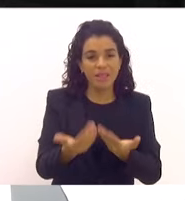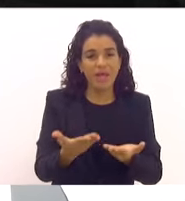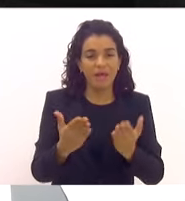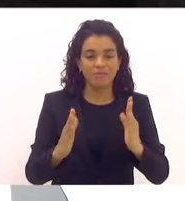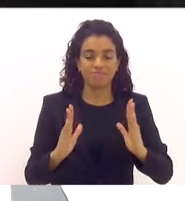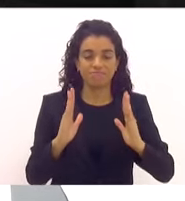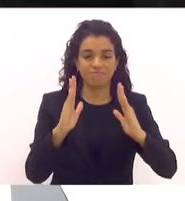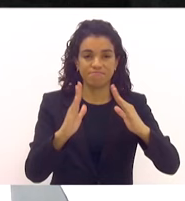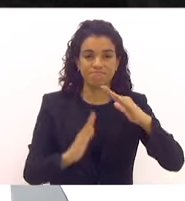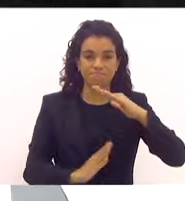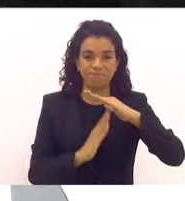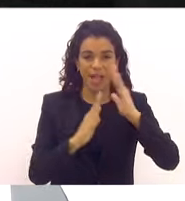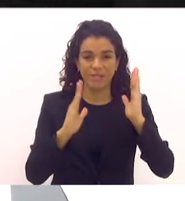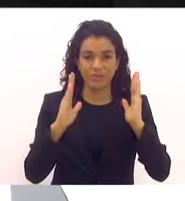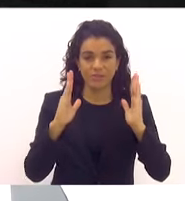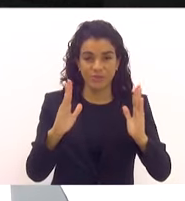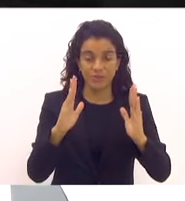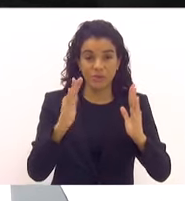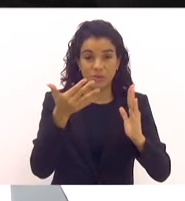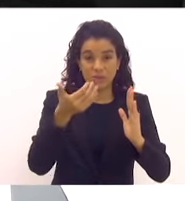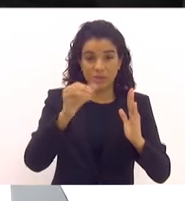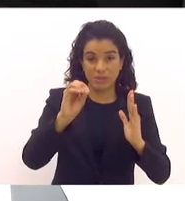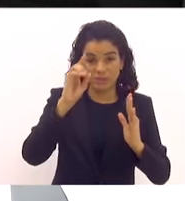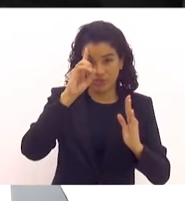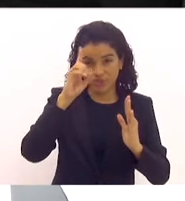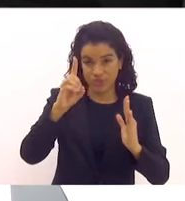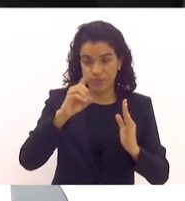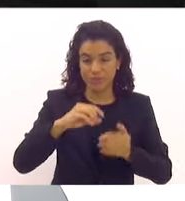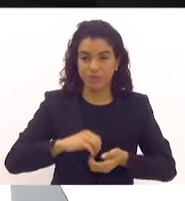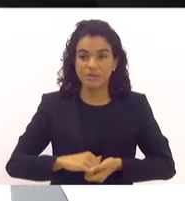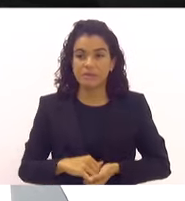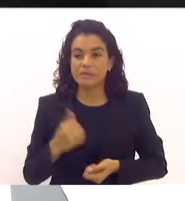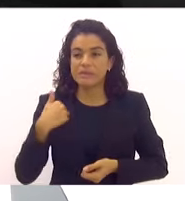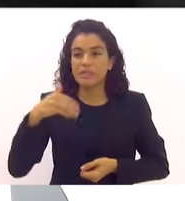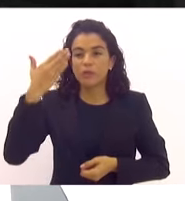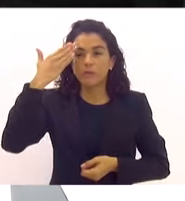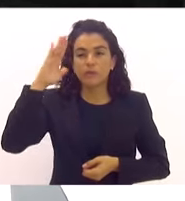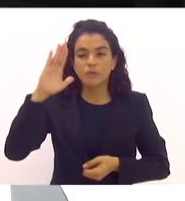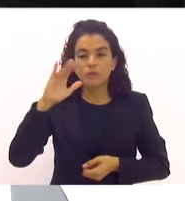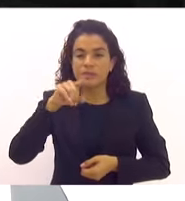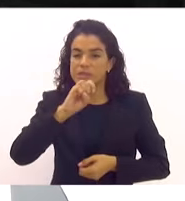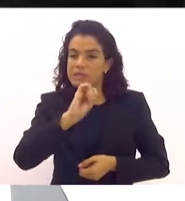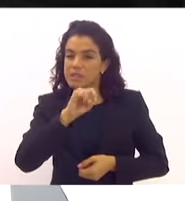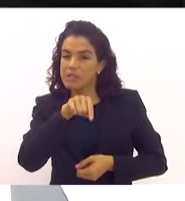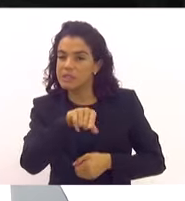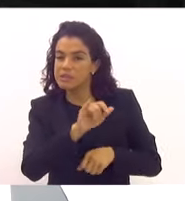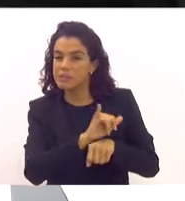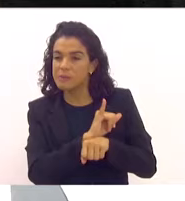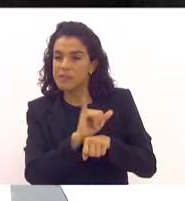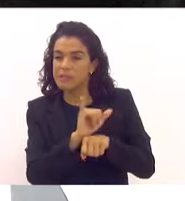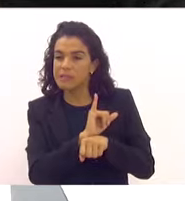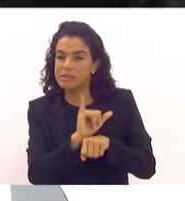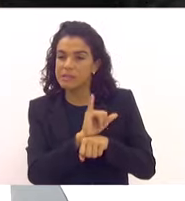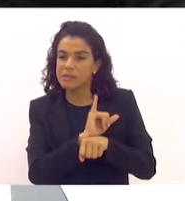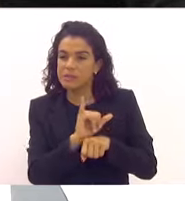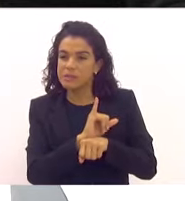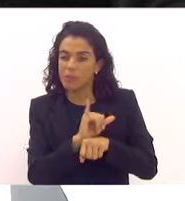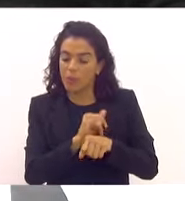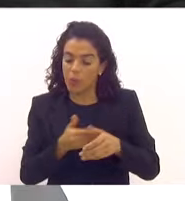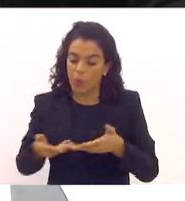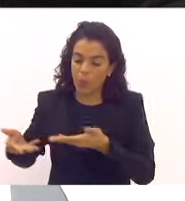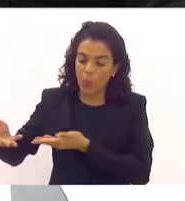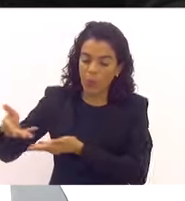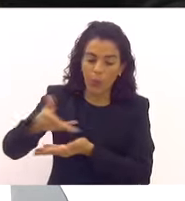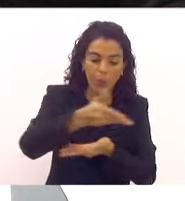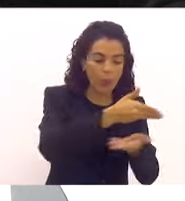você responder em 10 dias. Eu não sei se esse mecanismo do